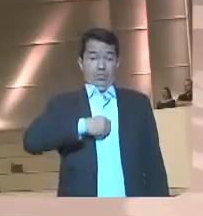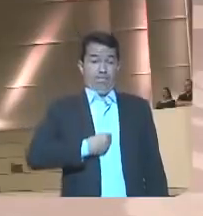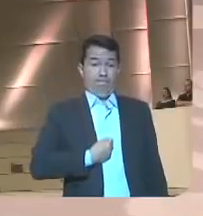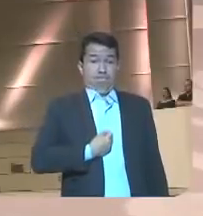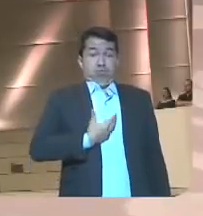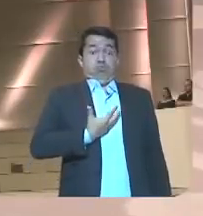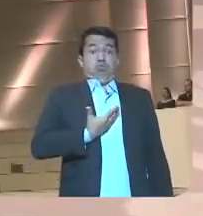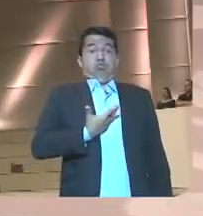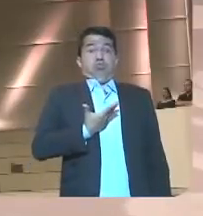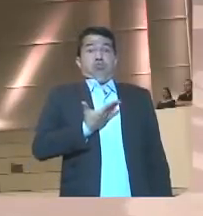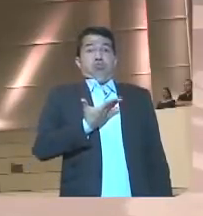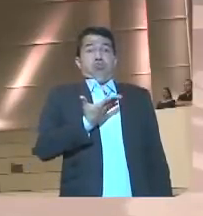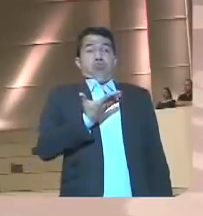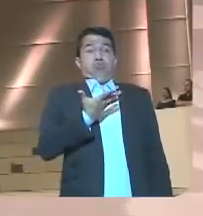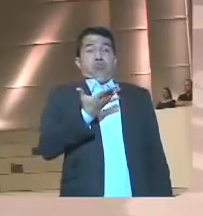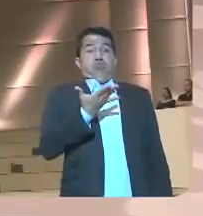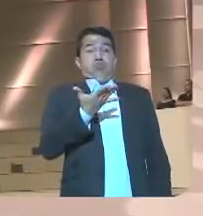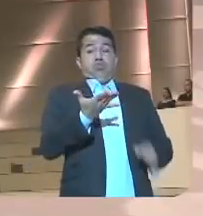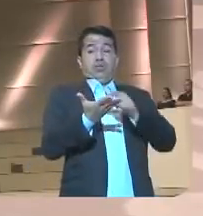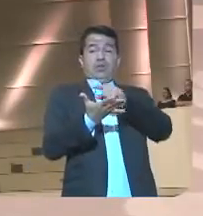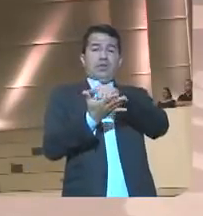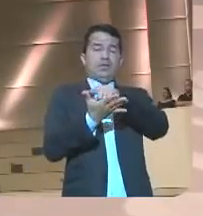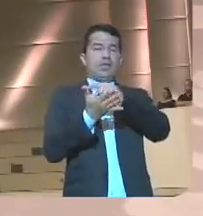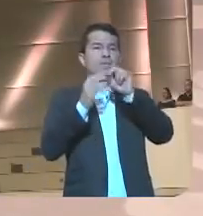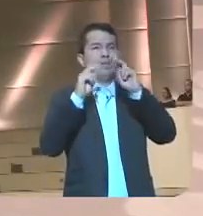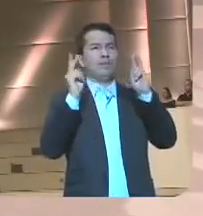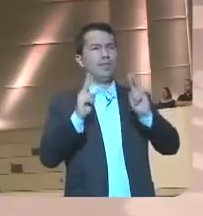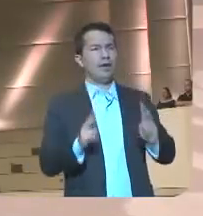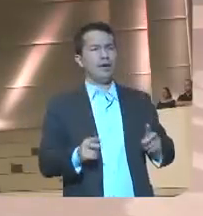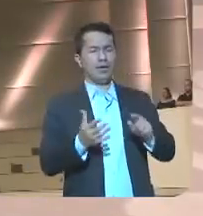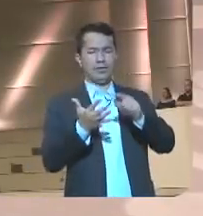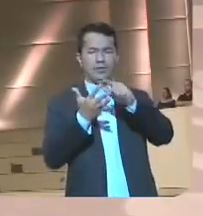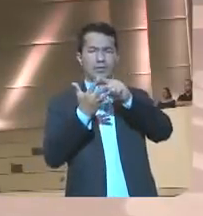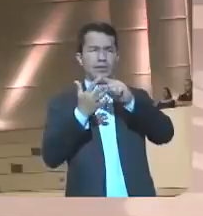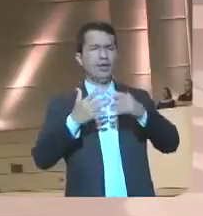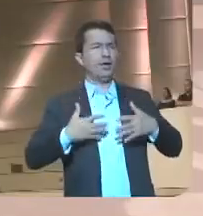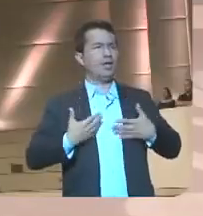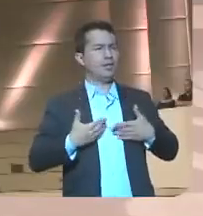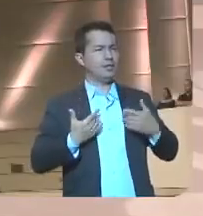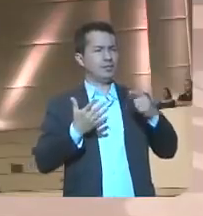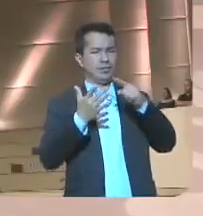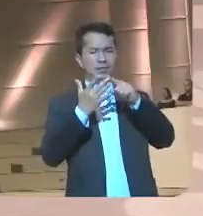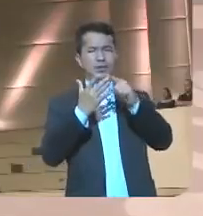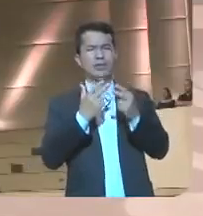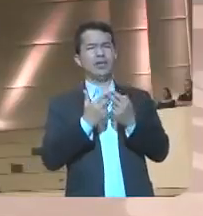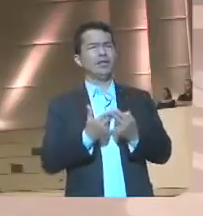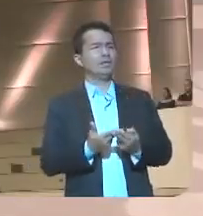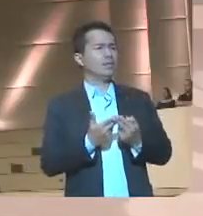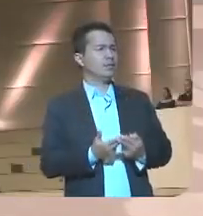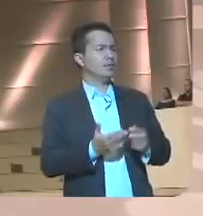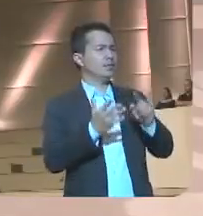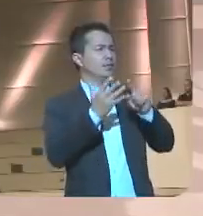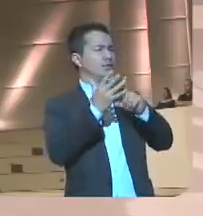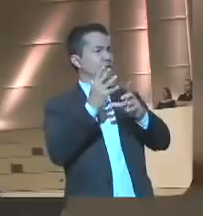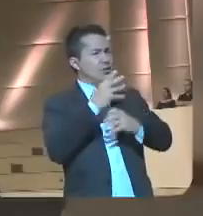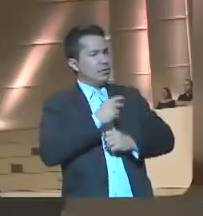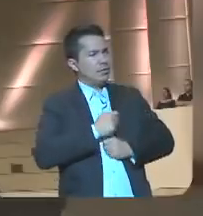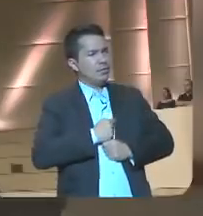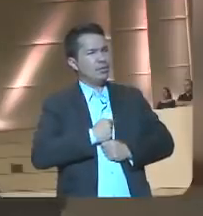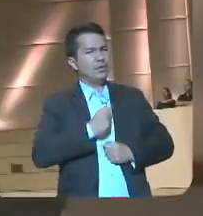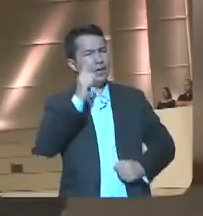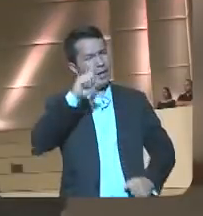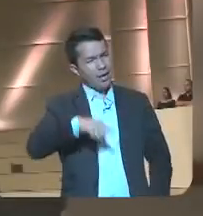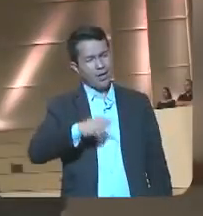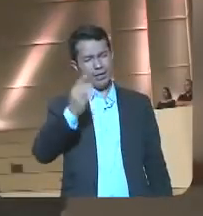começam a ser incorporadas na nossa vida quando eu leio aqui esse texto e descubro sabe de uma coisa vale a pena